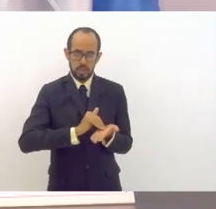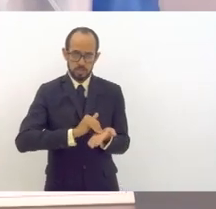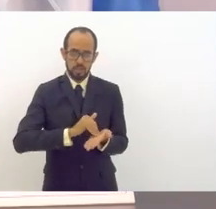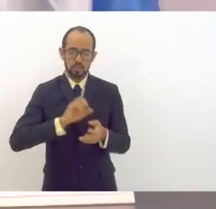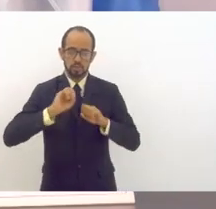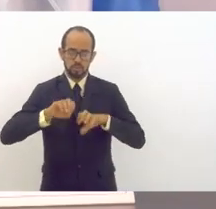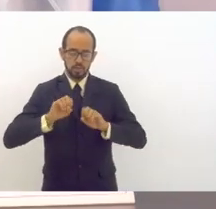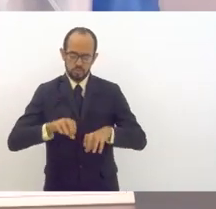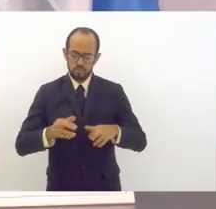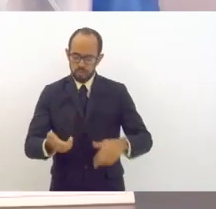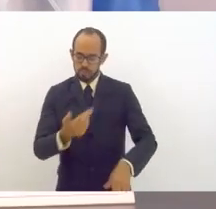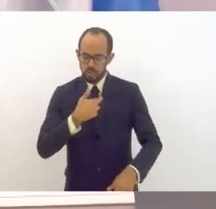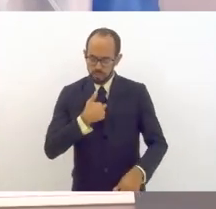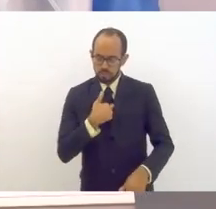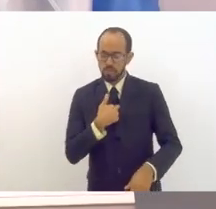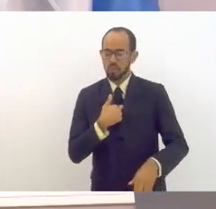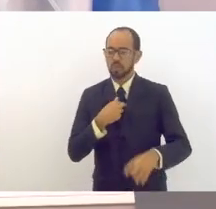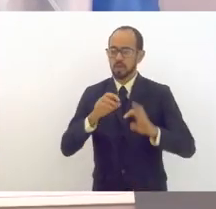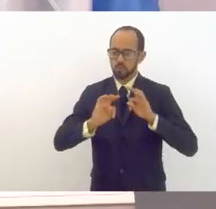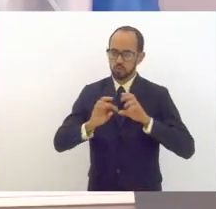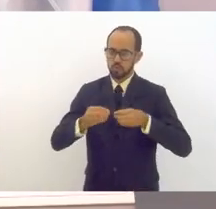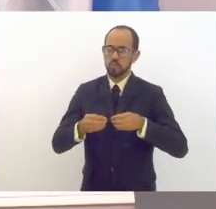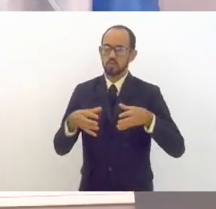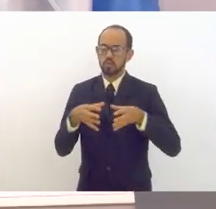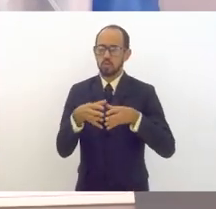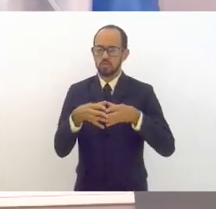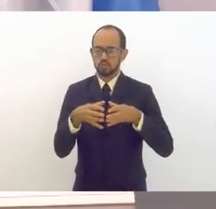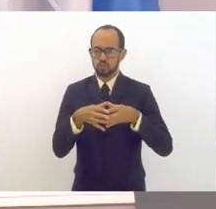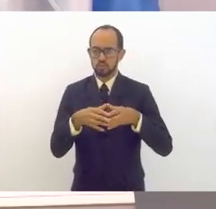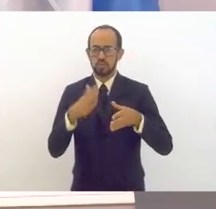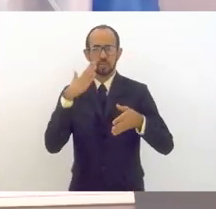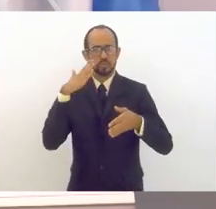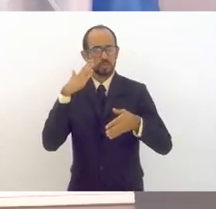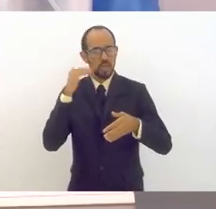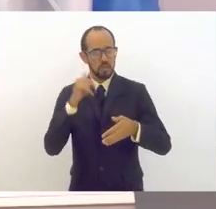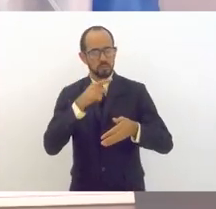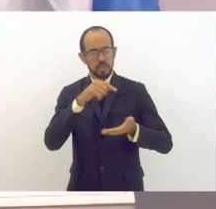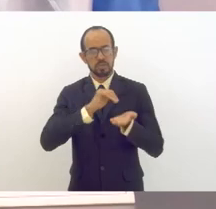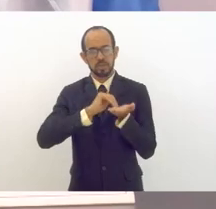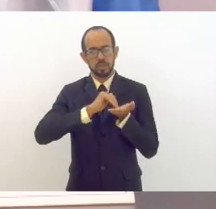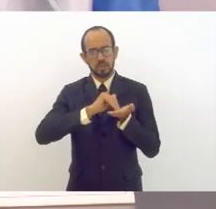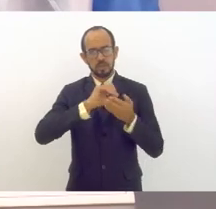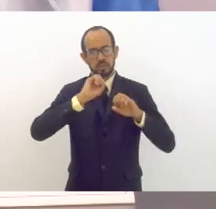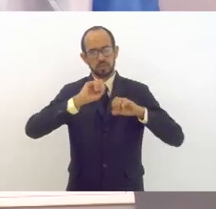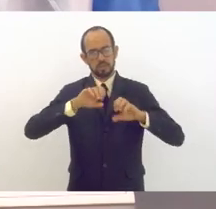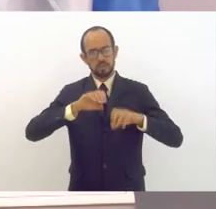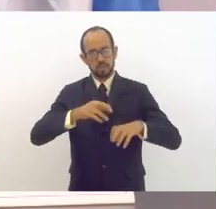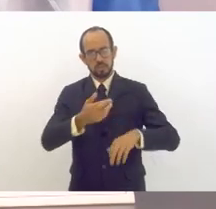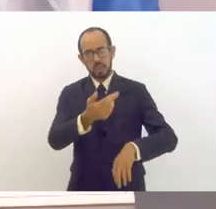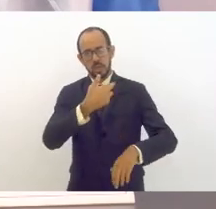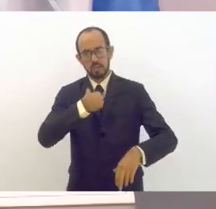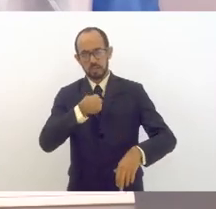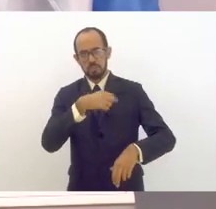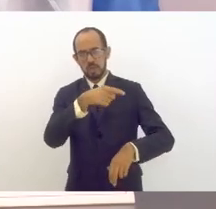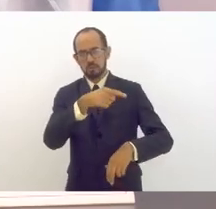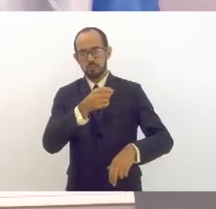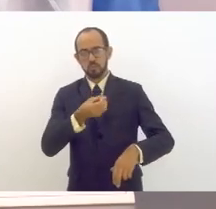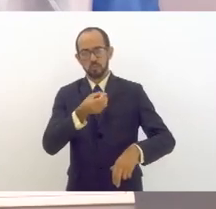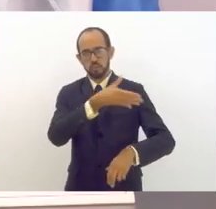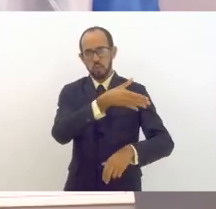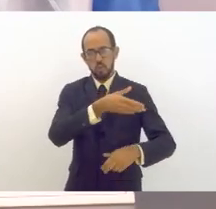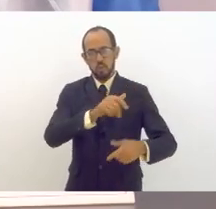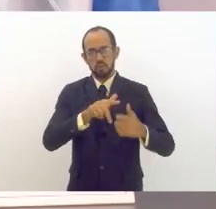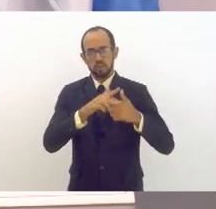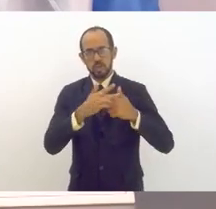de questões que foram levantadas. A gente tem um compromisso da Secretaria de Educação que ainda esse ano, né, daria uma resposta sobre um novo reajuste no